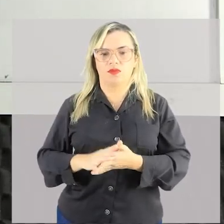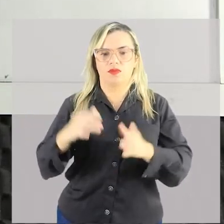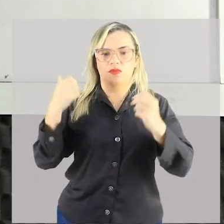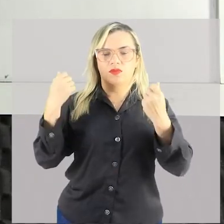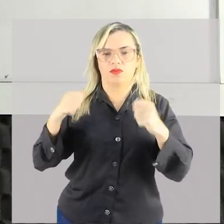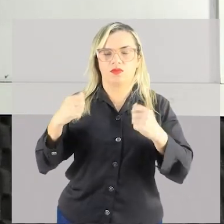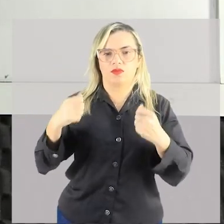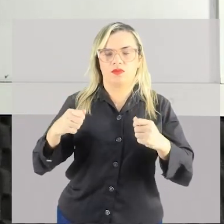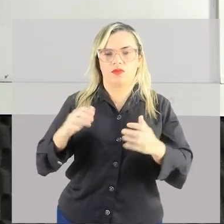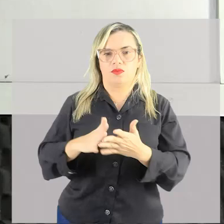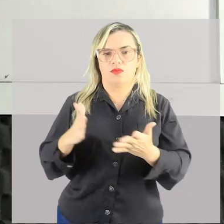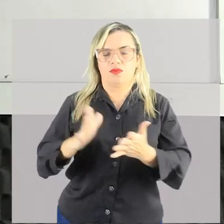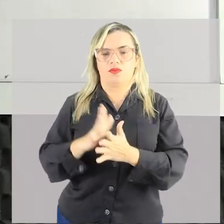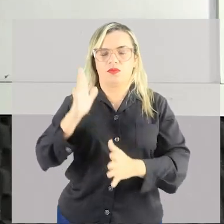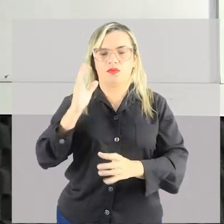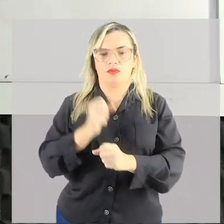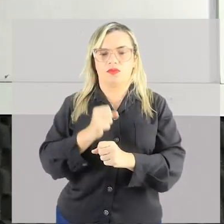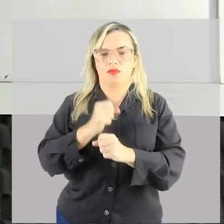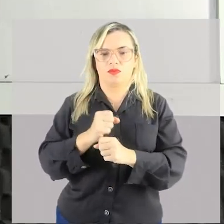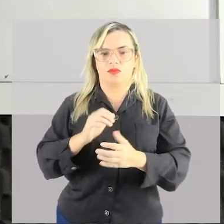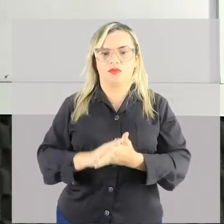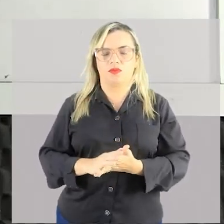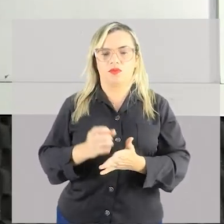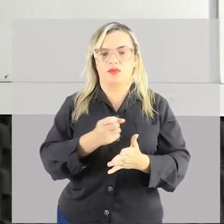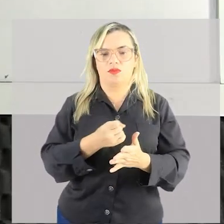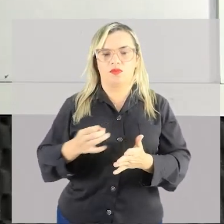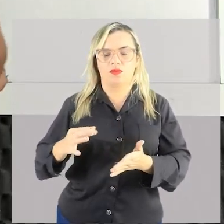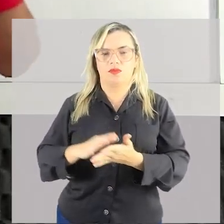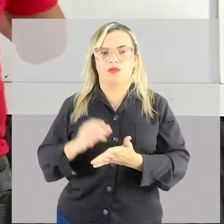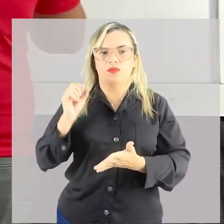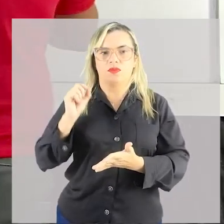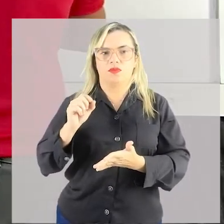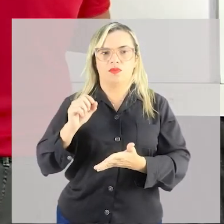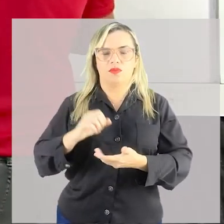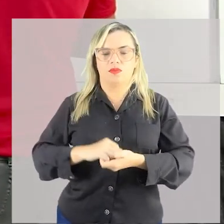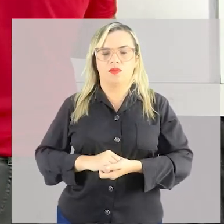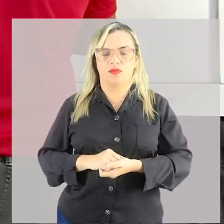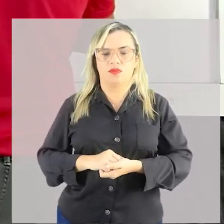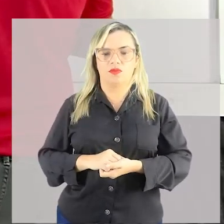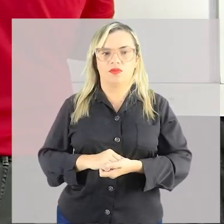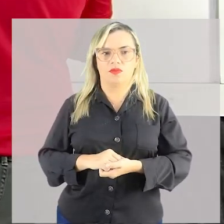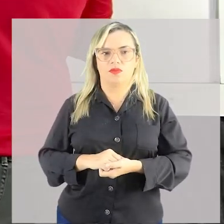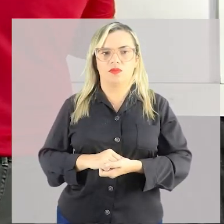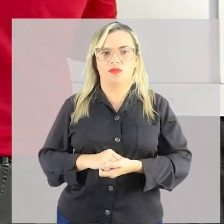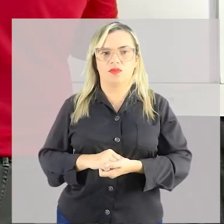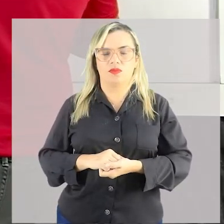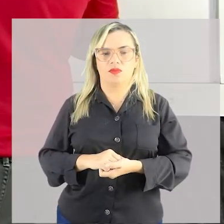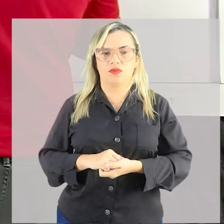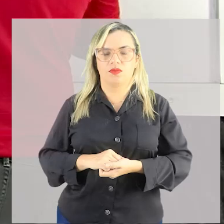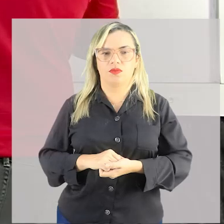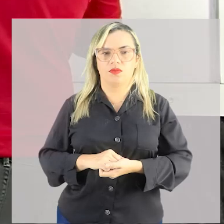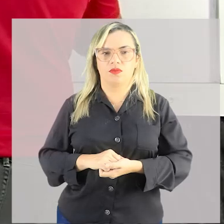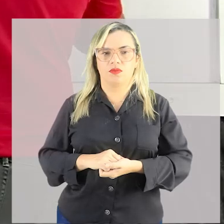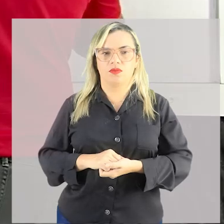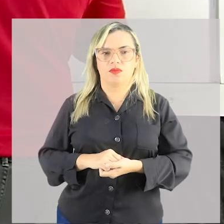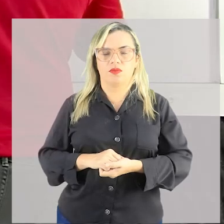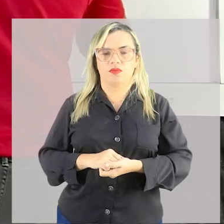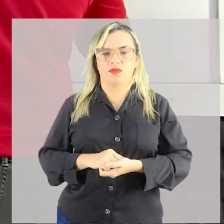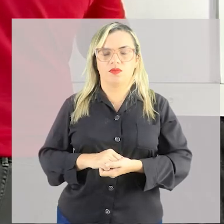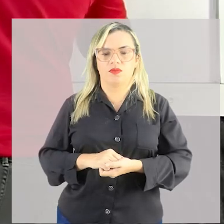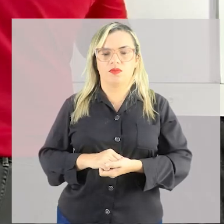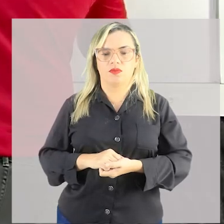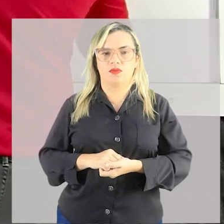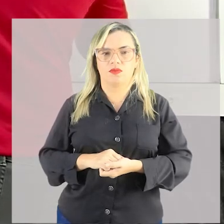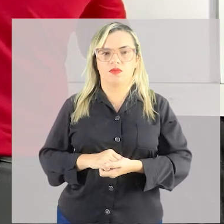preciso para calcular a probabilidade nesse caso a probabilidade a chance desse meu evento é